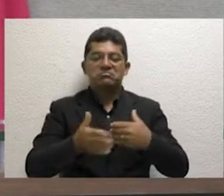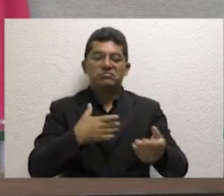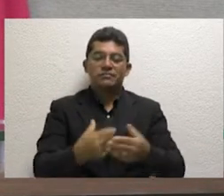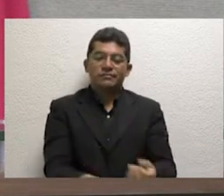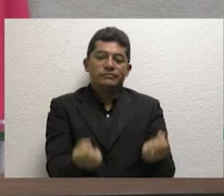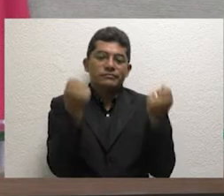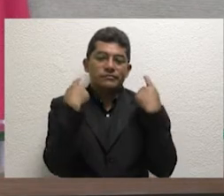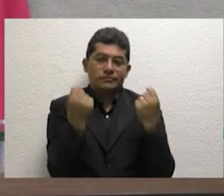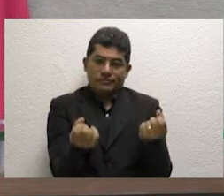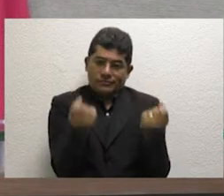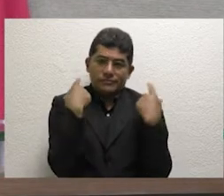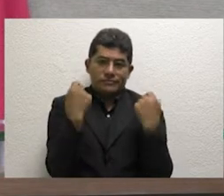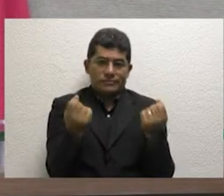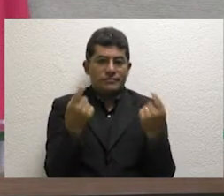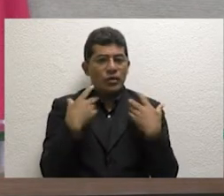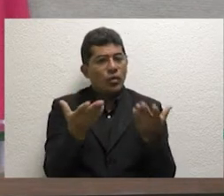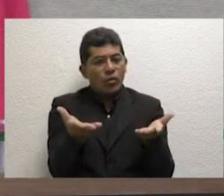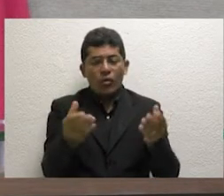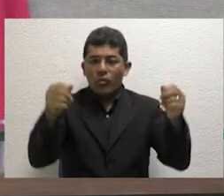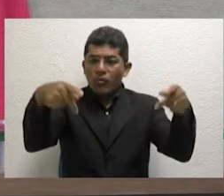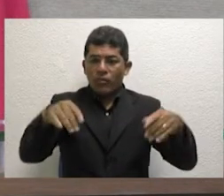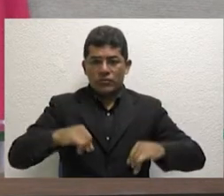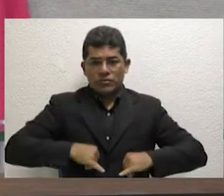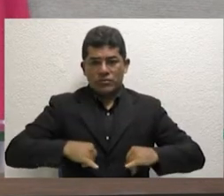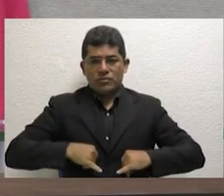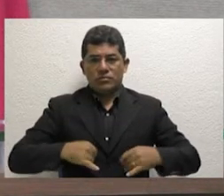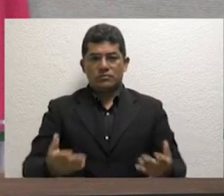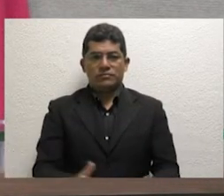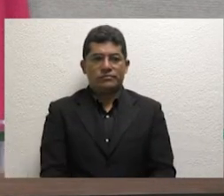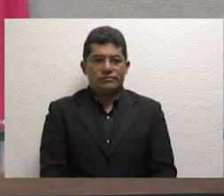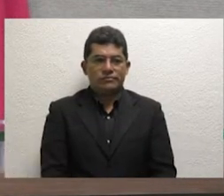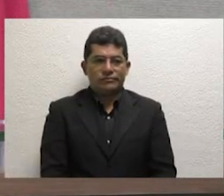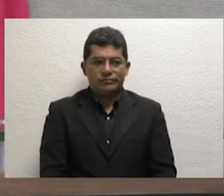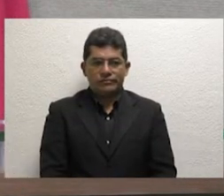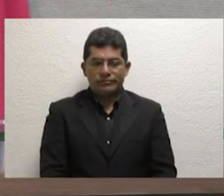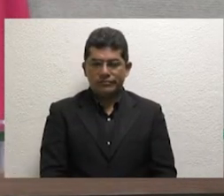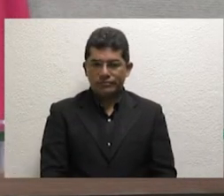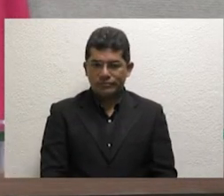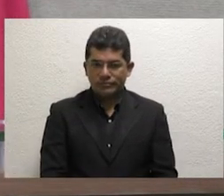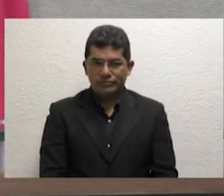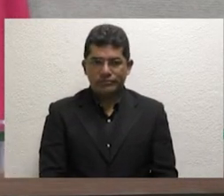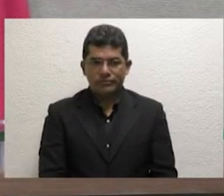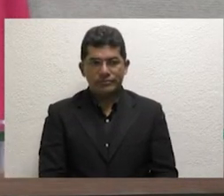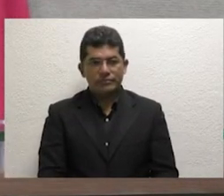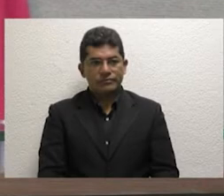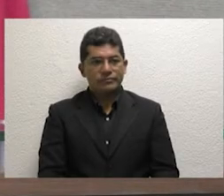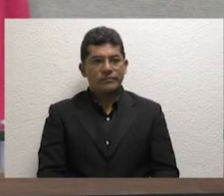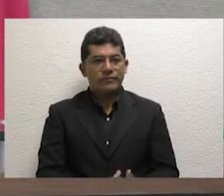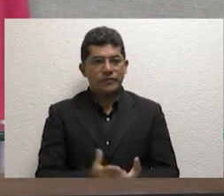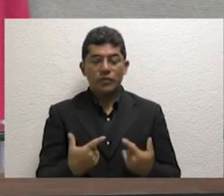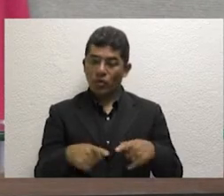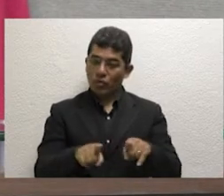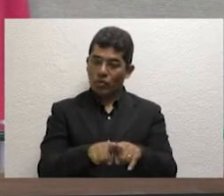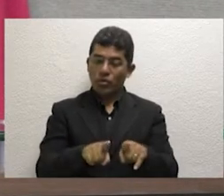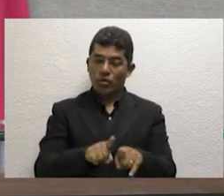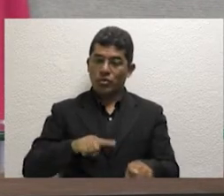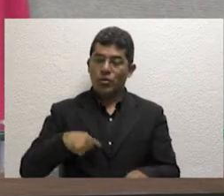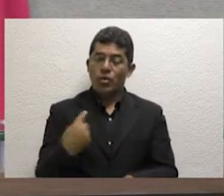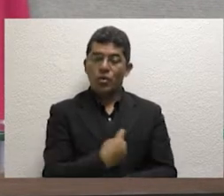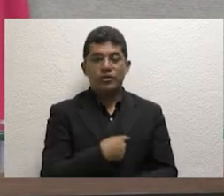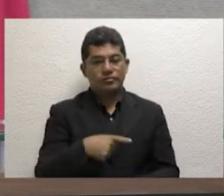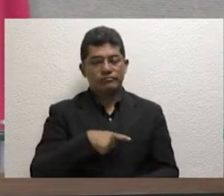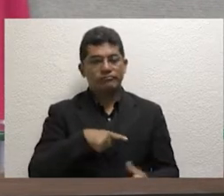a população aqui do Estado do Amazonas, principalmente o nosso povo do interior. Então, nós estamos mobilizando